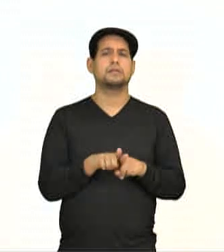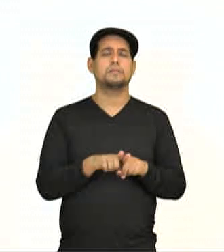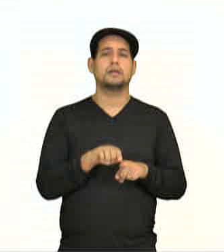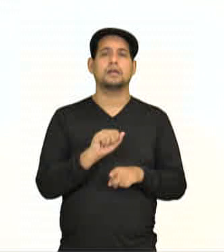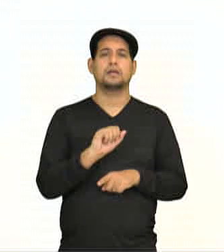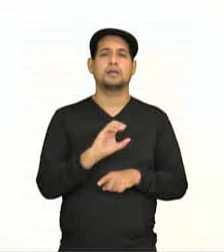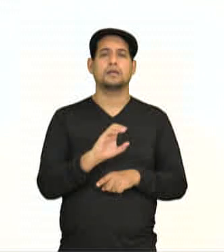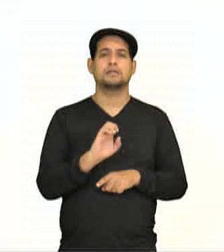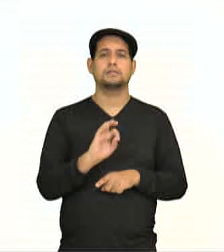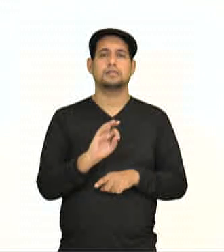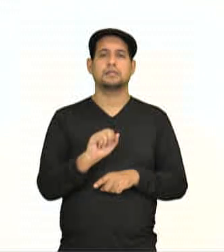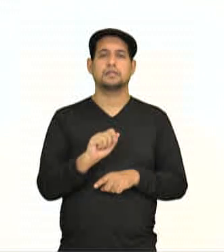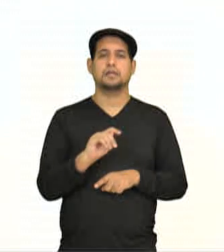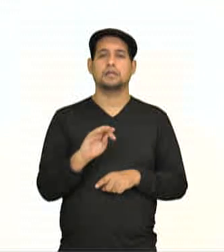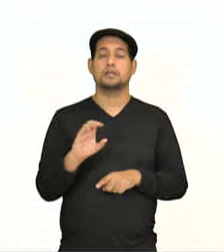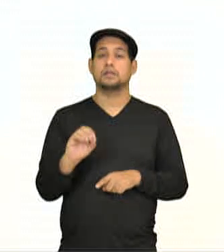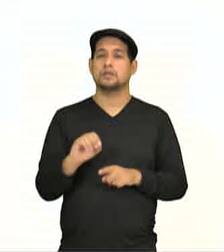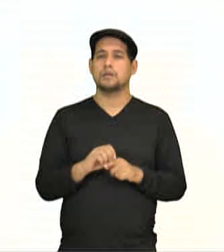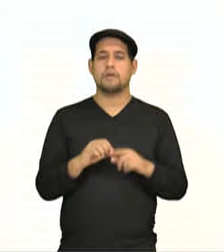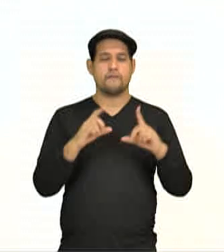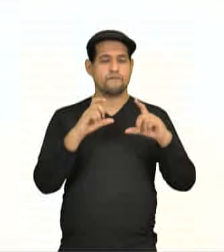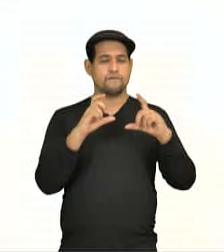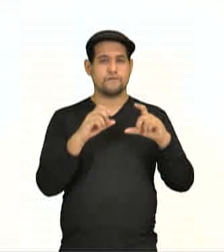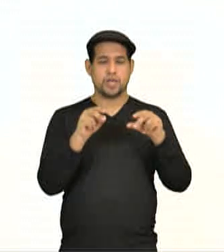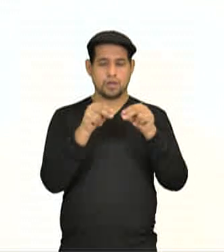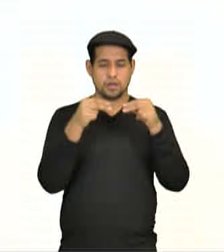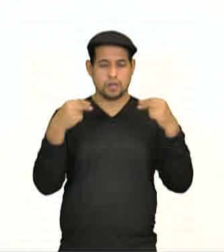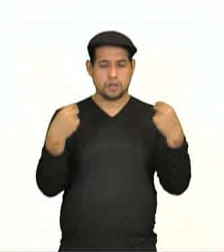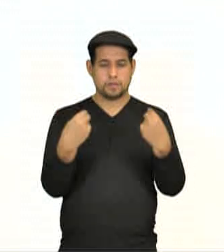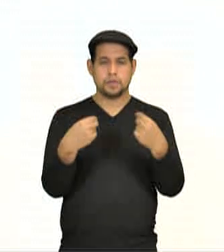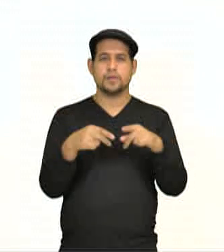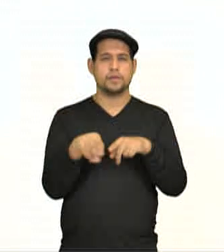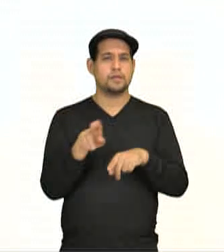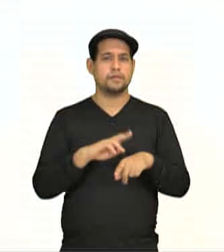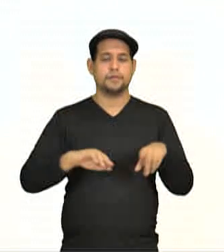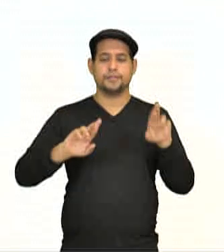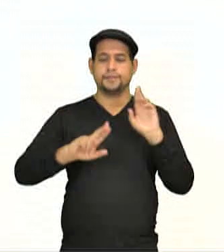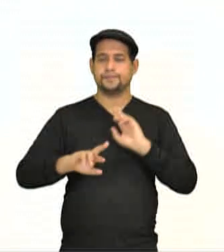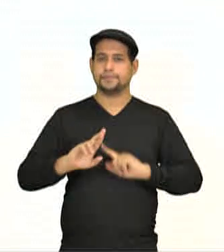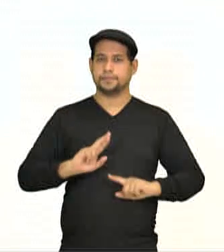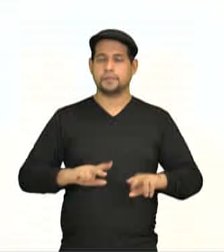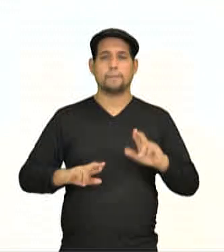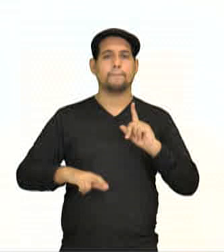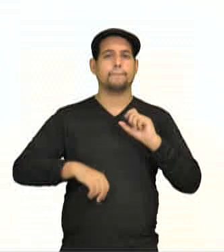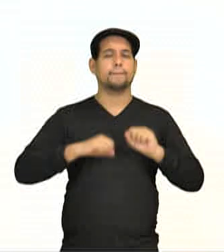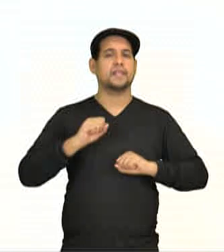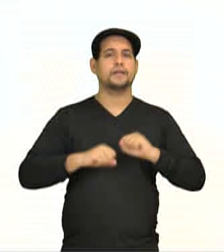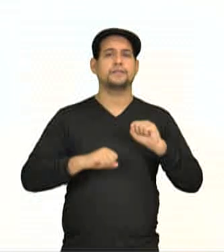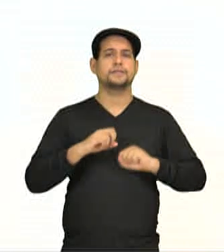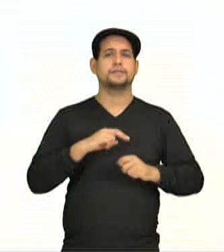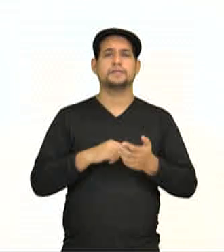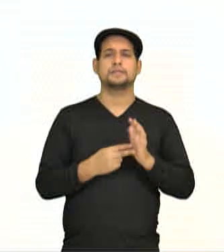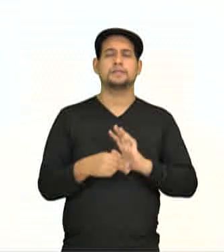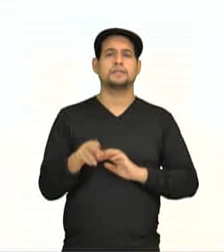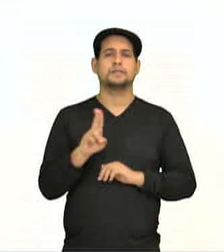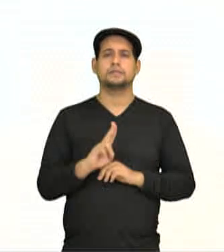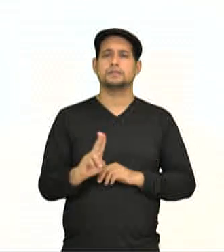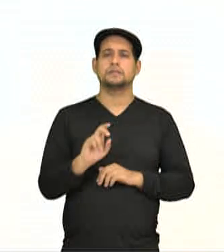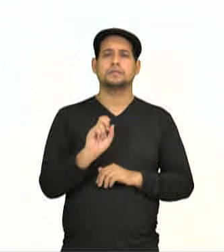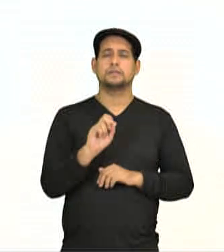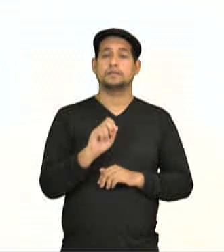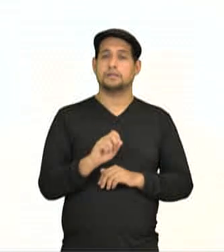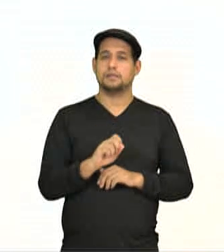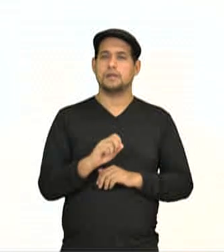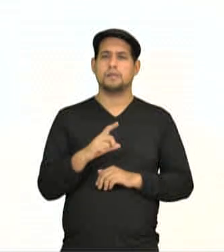de celulose para filmes fotográficos e outras aplicações. Na indústria têxtil, é utilizado para